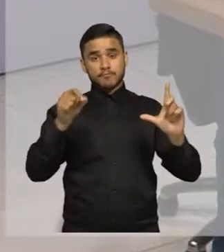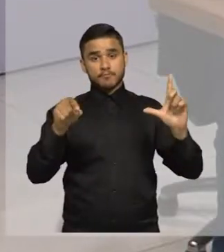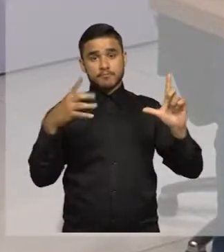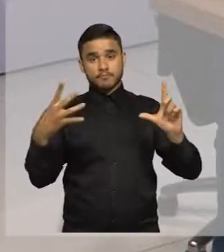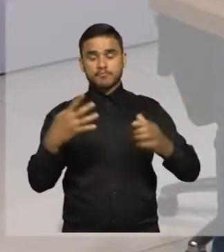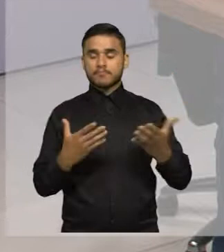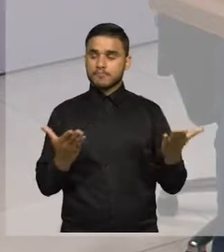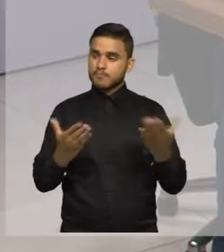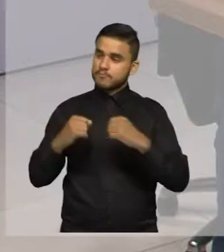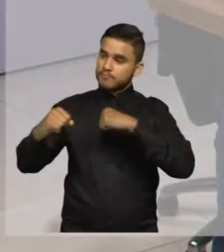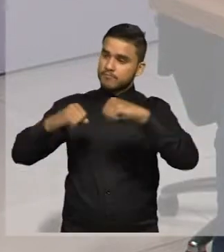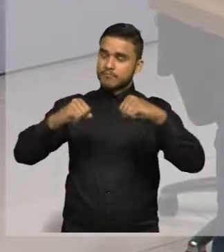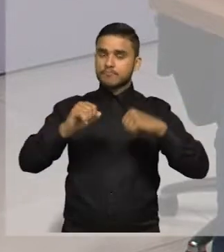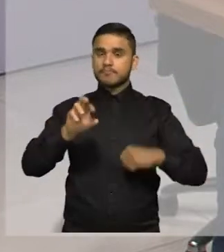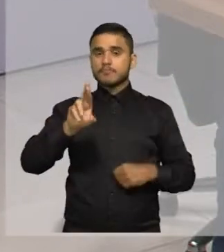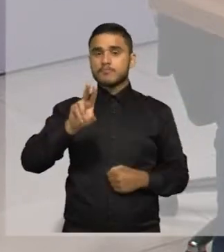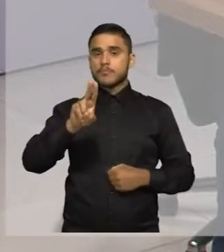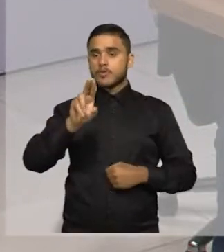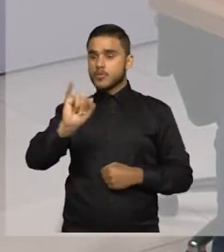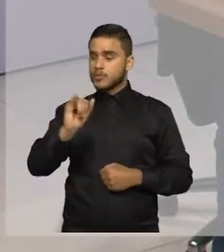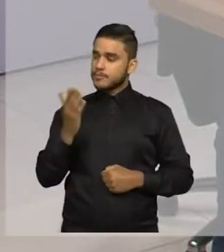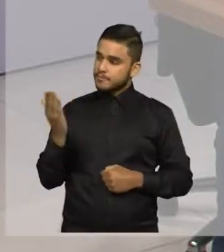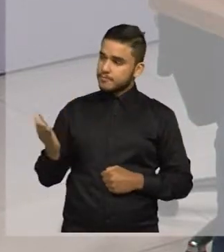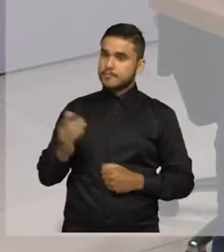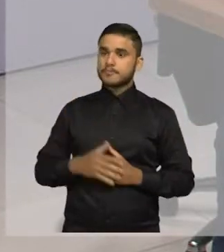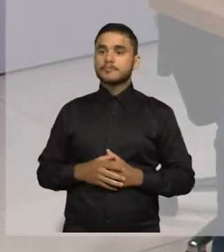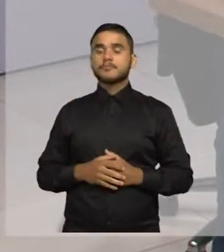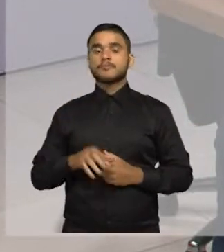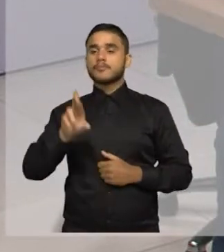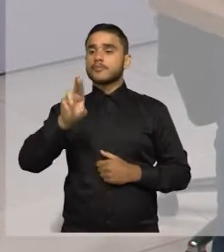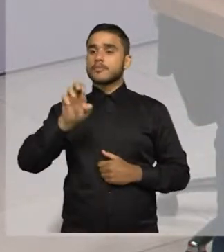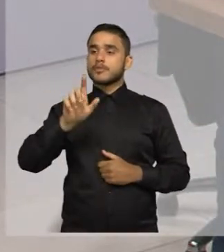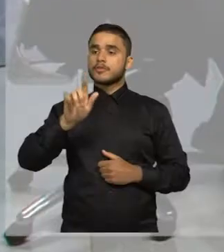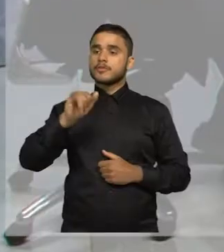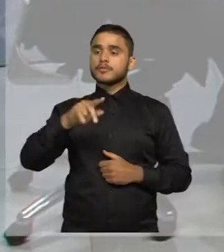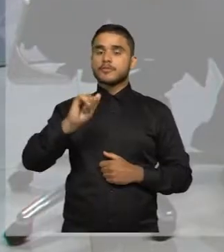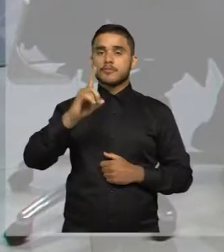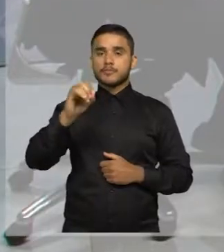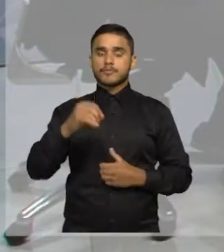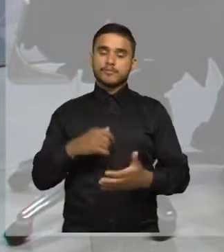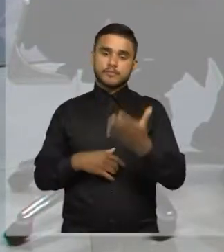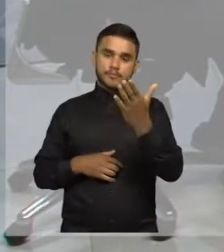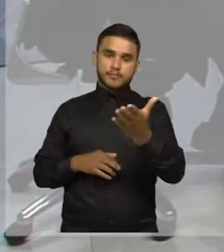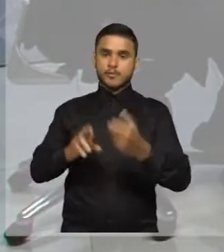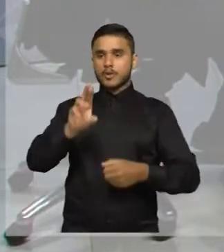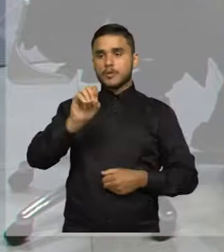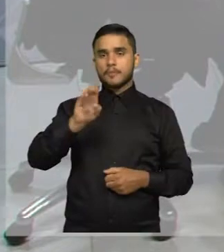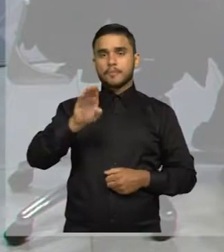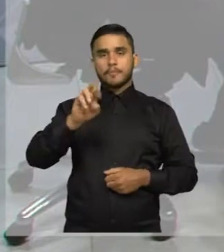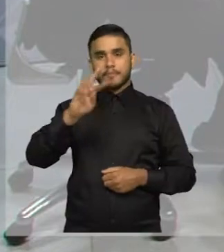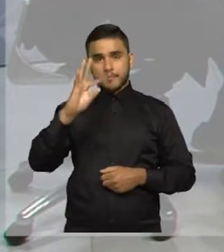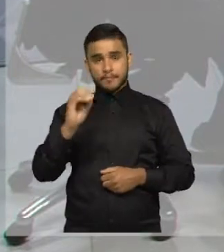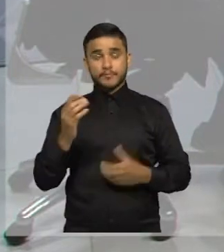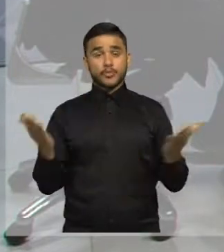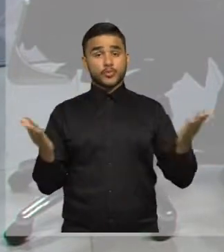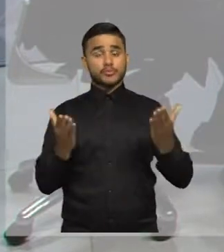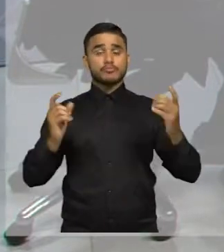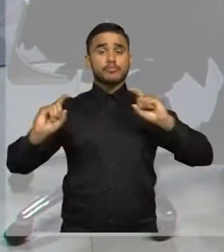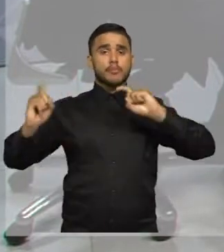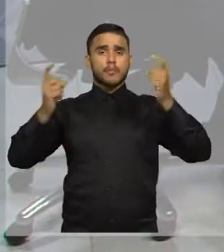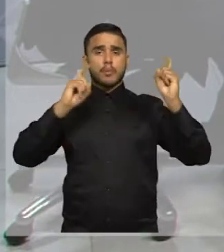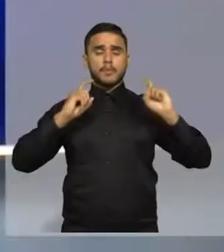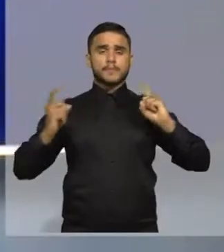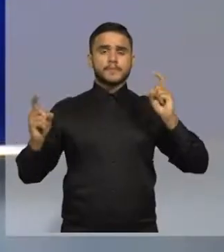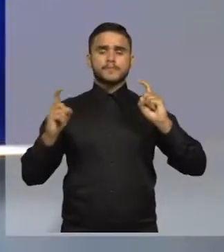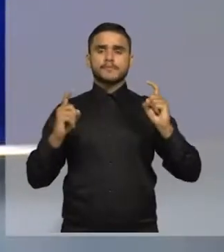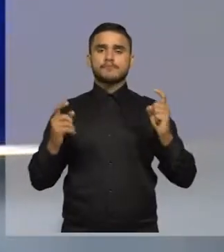debatedores, os professores Rui Martinho Rodrigues, Reginaldo Vasconcelos e Roberto Martins Rodrigues. Estamos discutindo a eleição